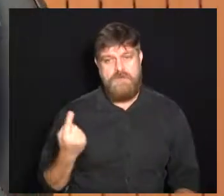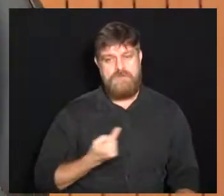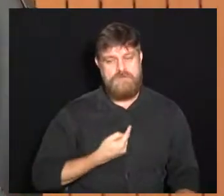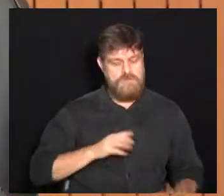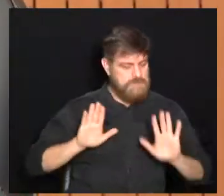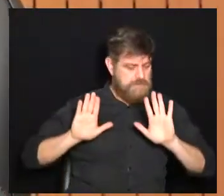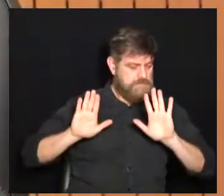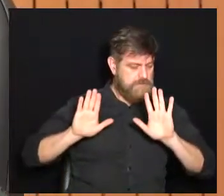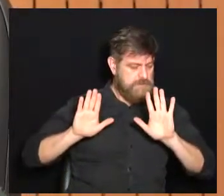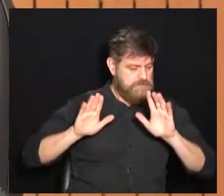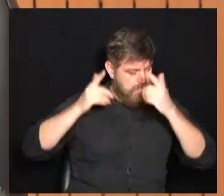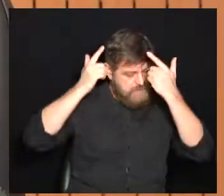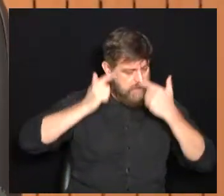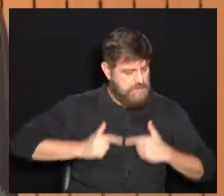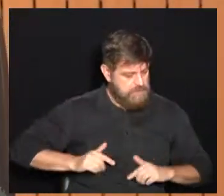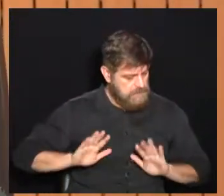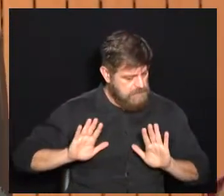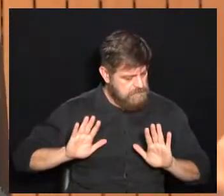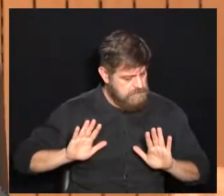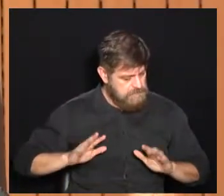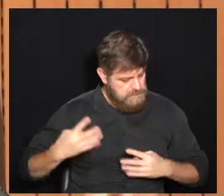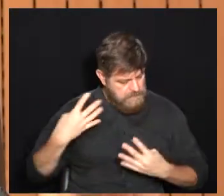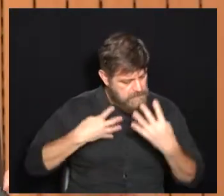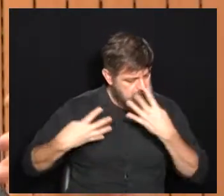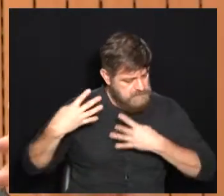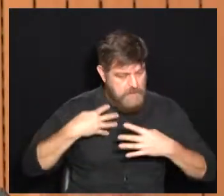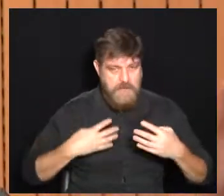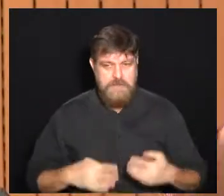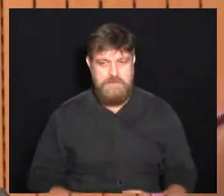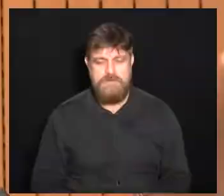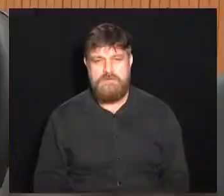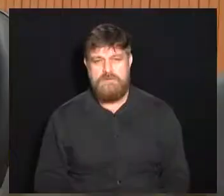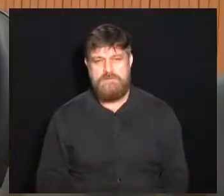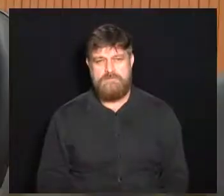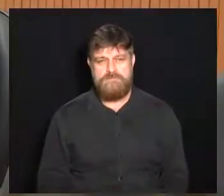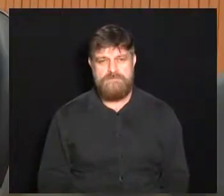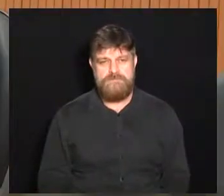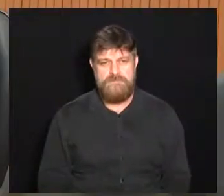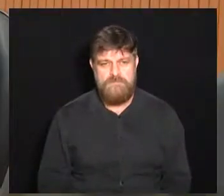gestão. Tá? Gente, vamos lá.